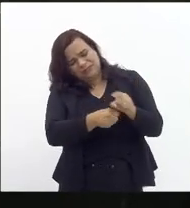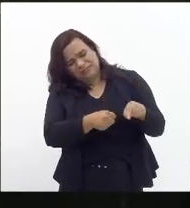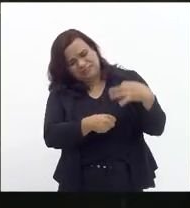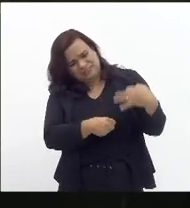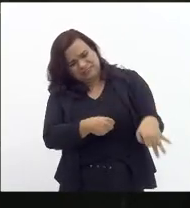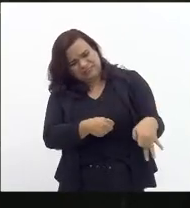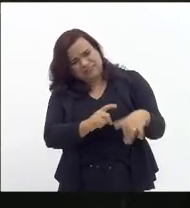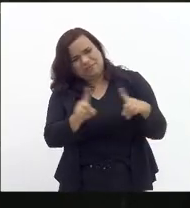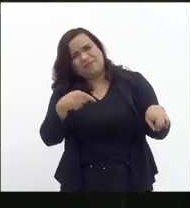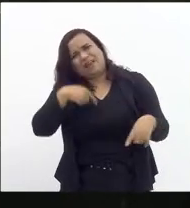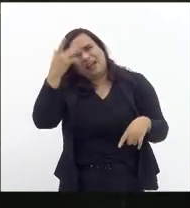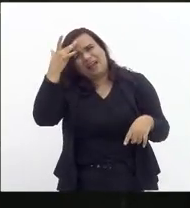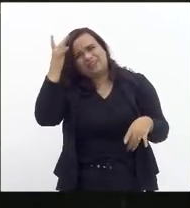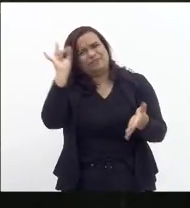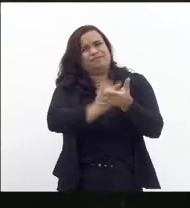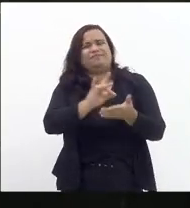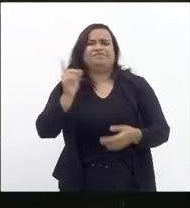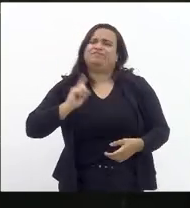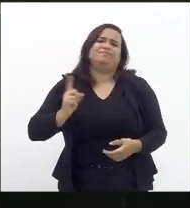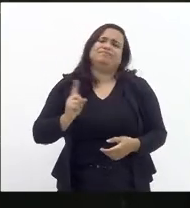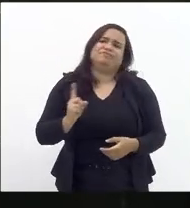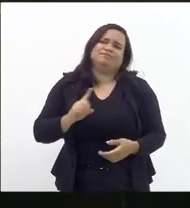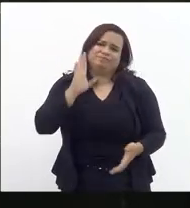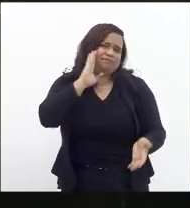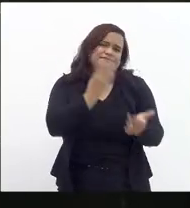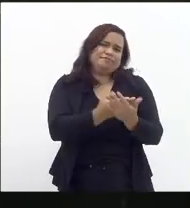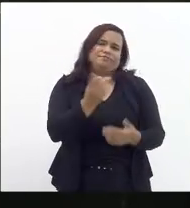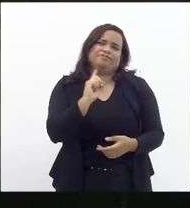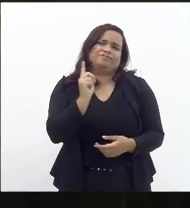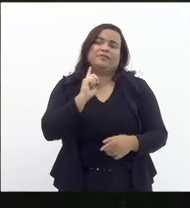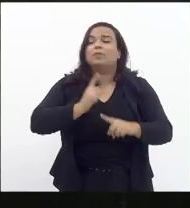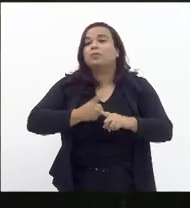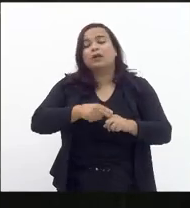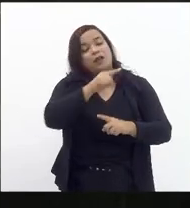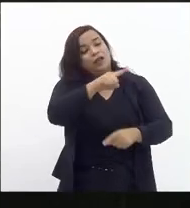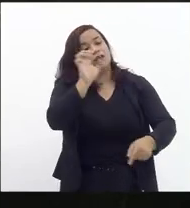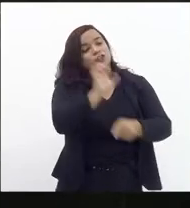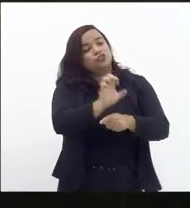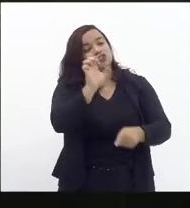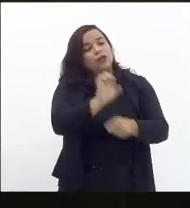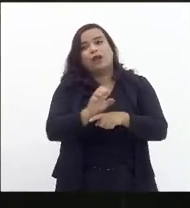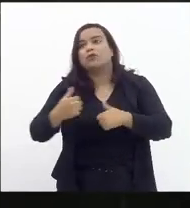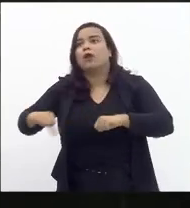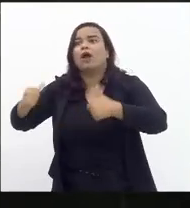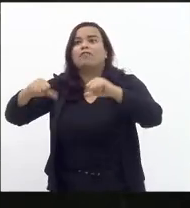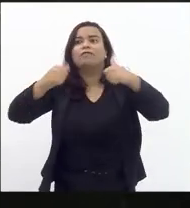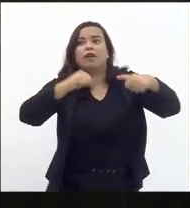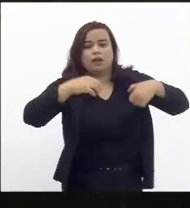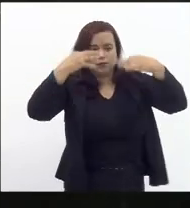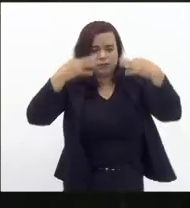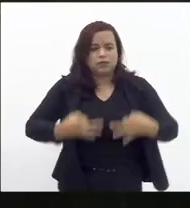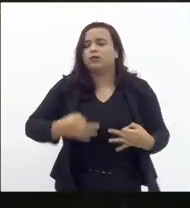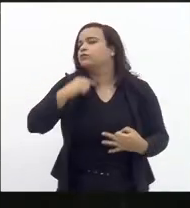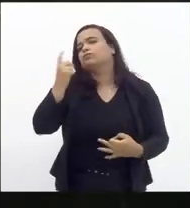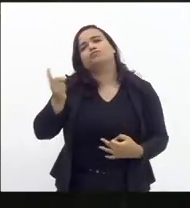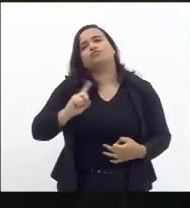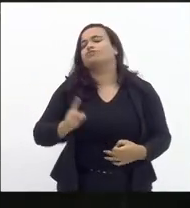mas não acredito. Porque o Estado não tem como avaliar